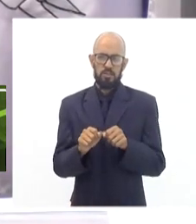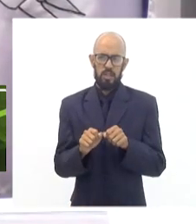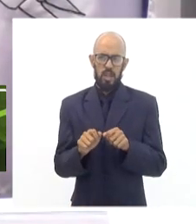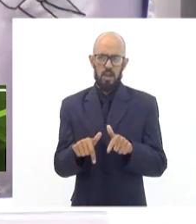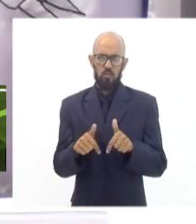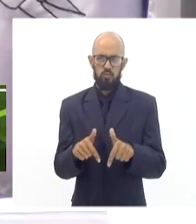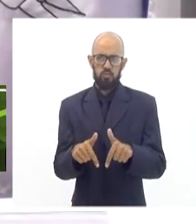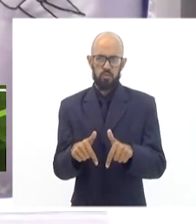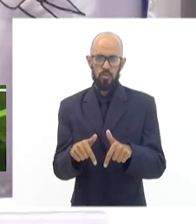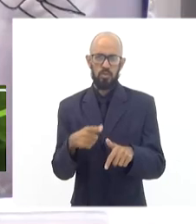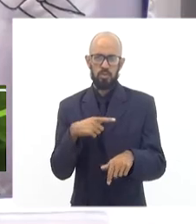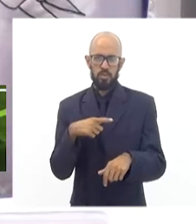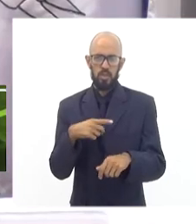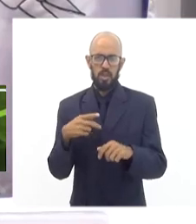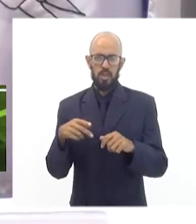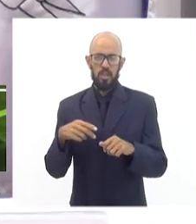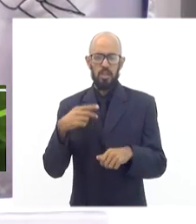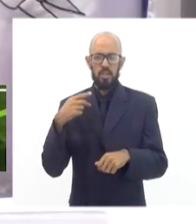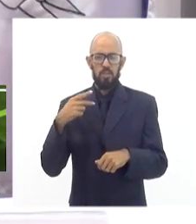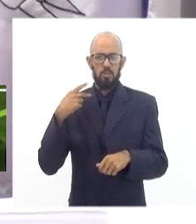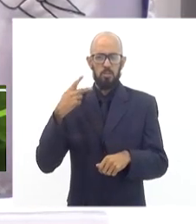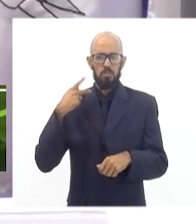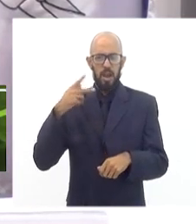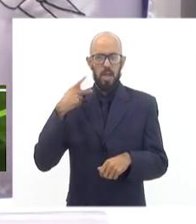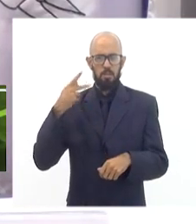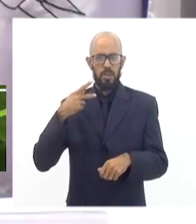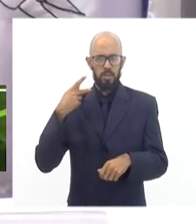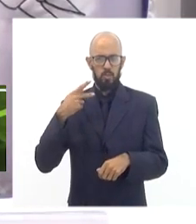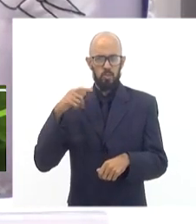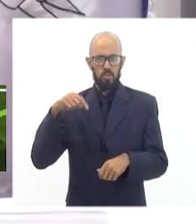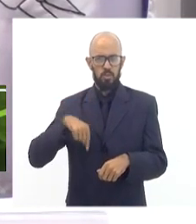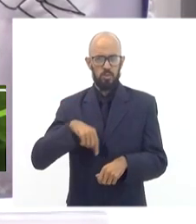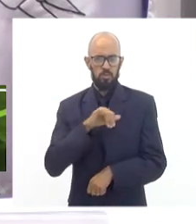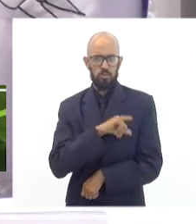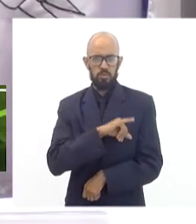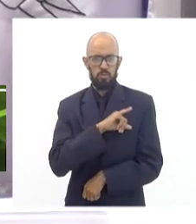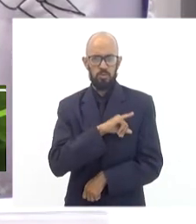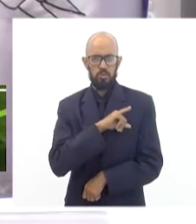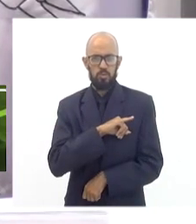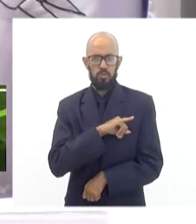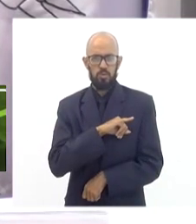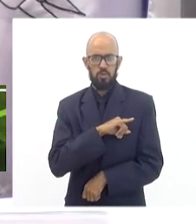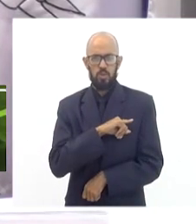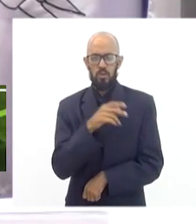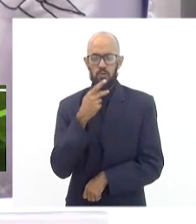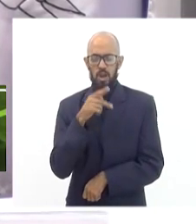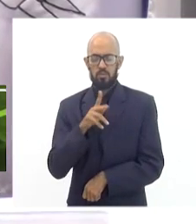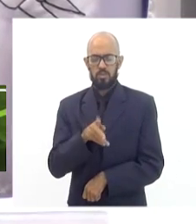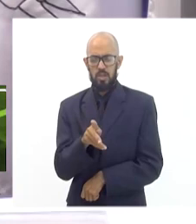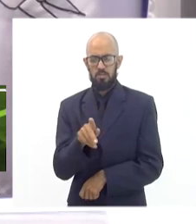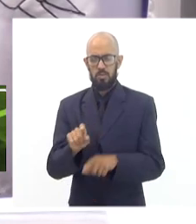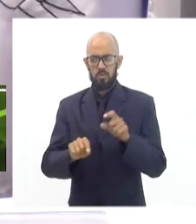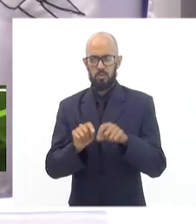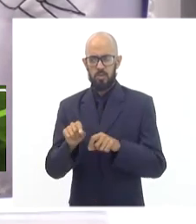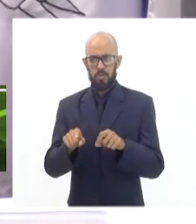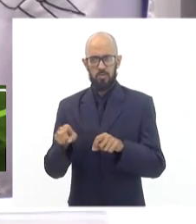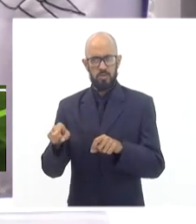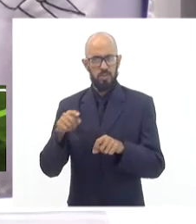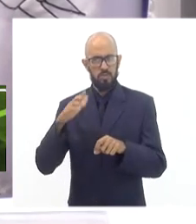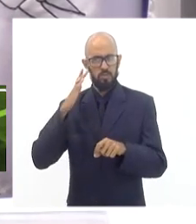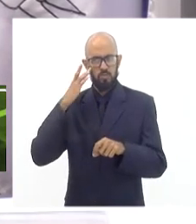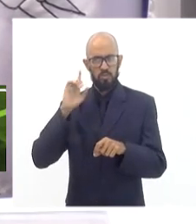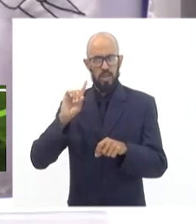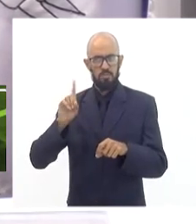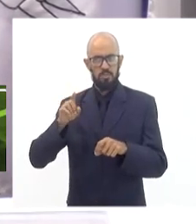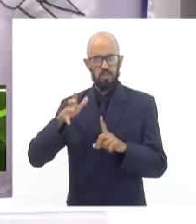que tem o Parlamento Fluminense Eu costumo dizer o Max você não usa muito meus